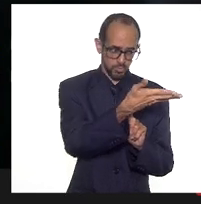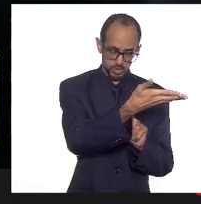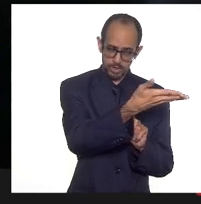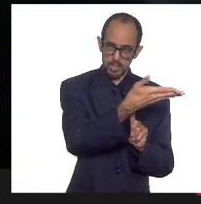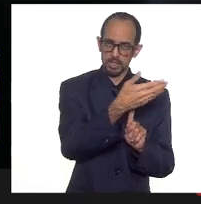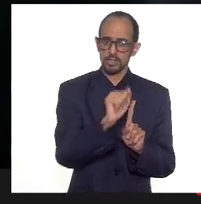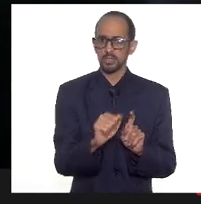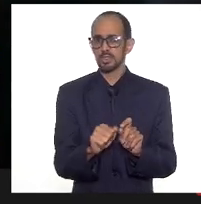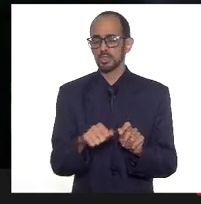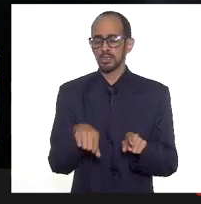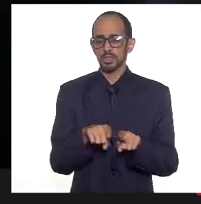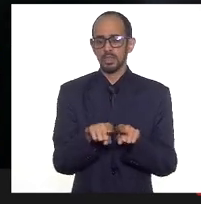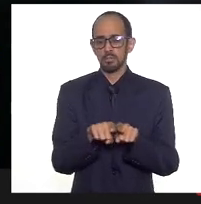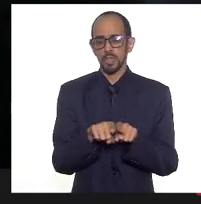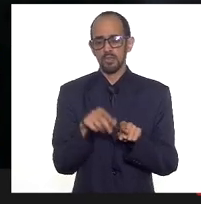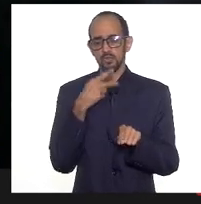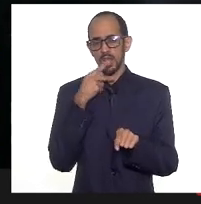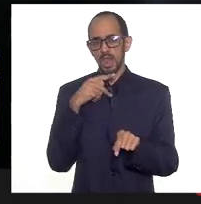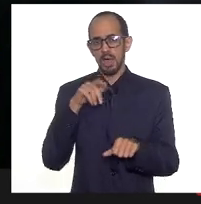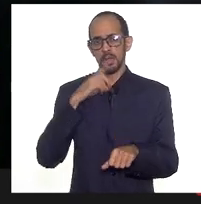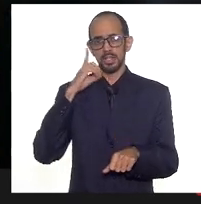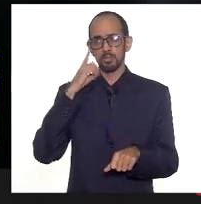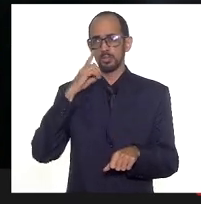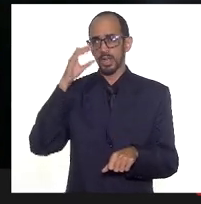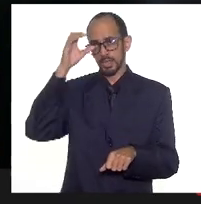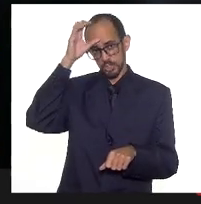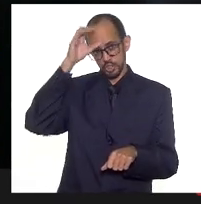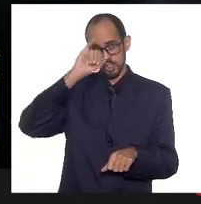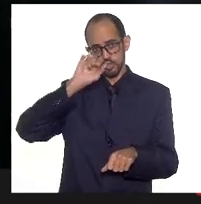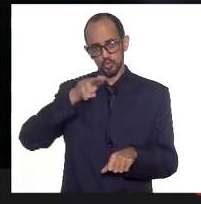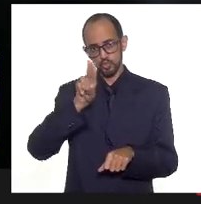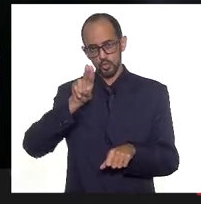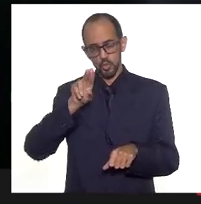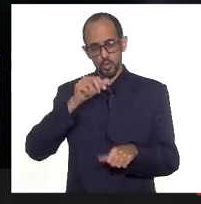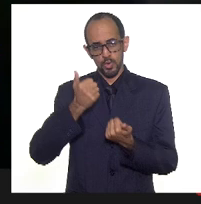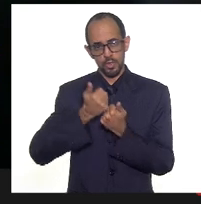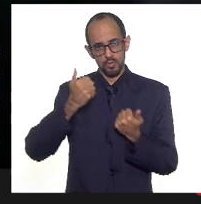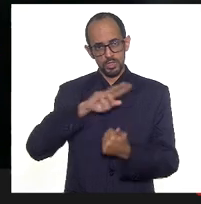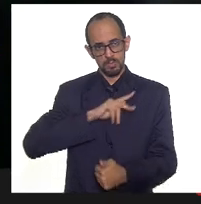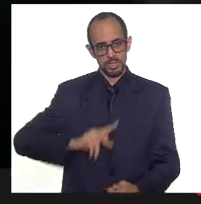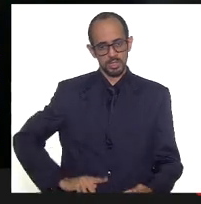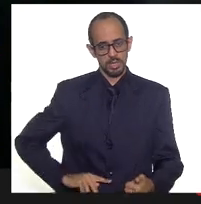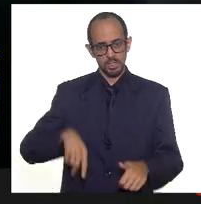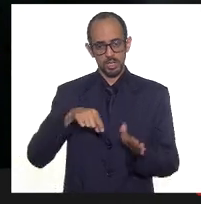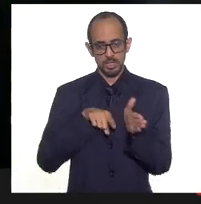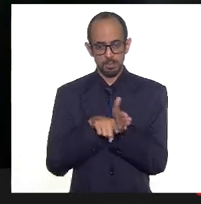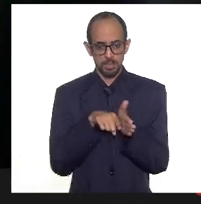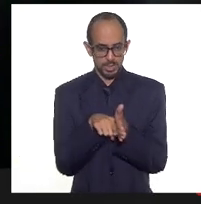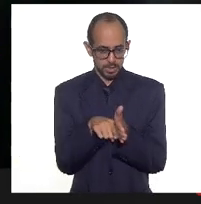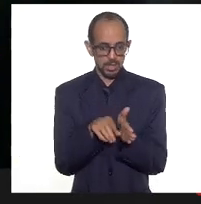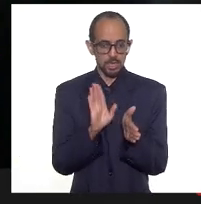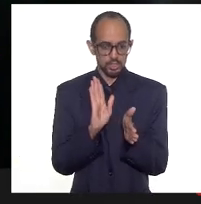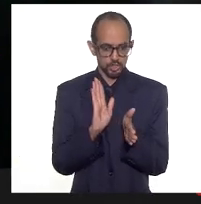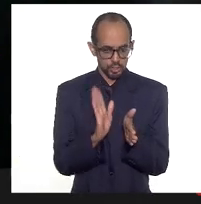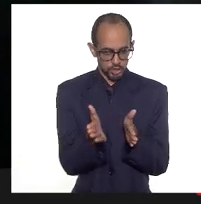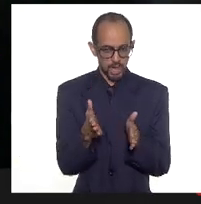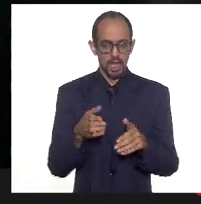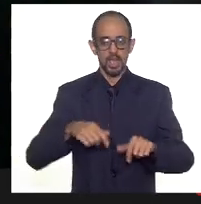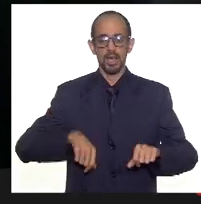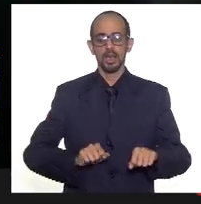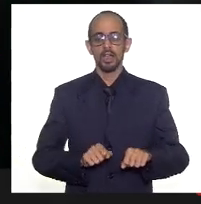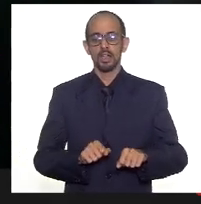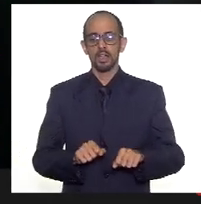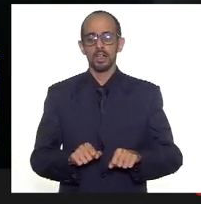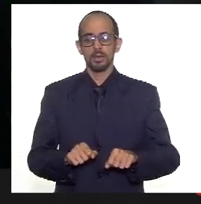né? Dizer à deputada Tia Ju, nossa vice-presidente, que essas pesquisas já houve por parte das